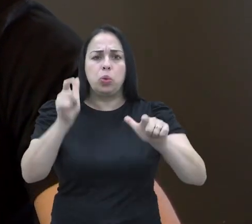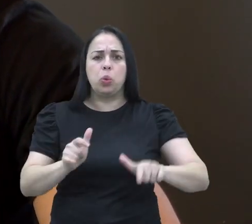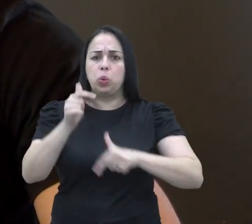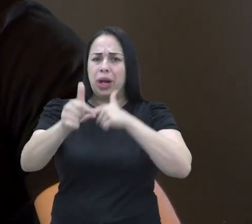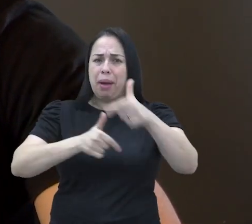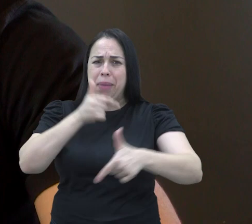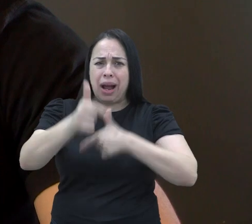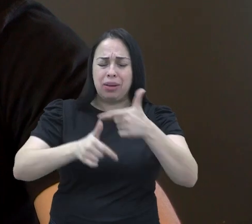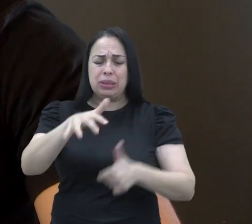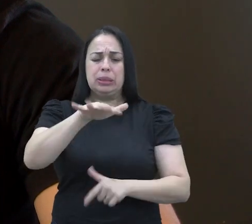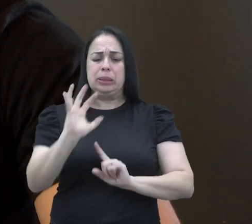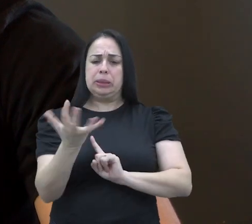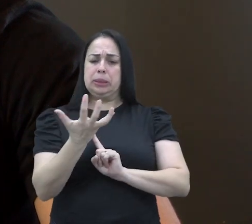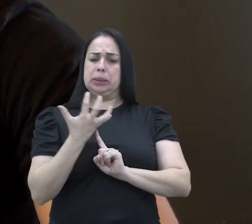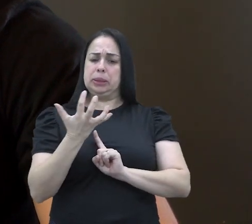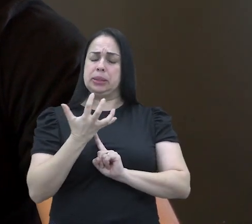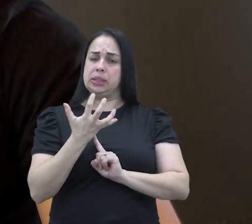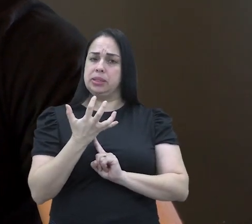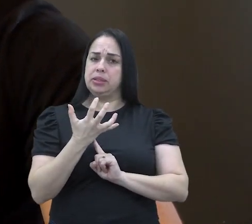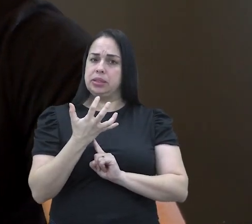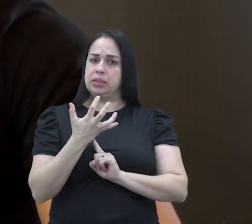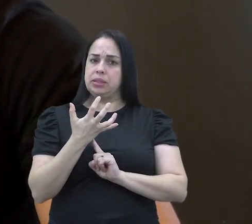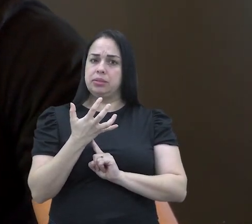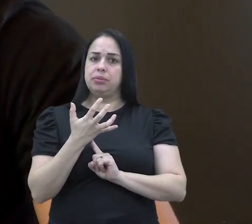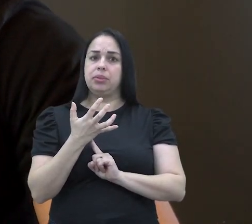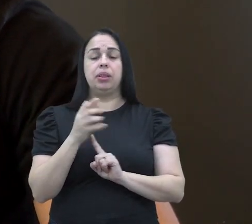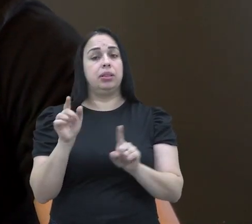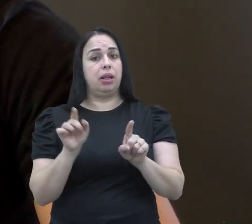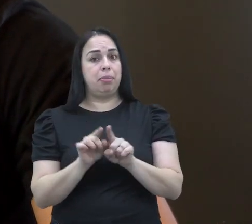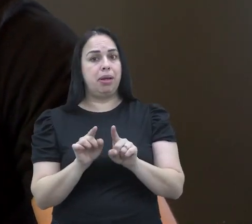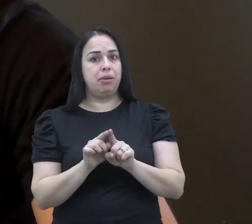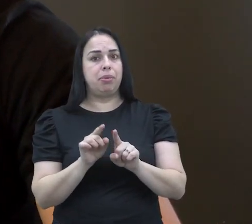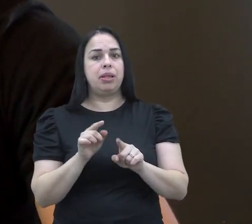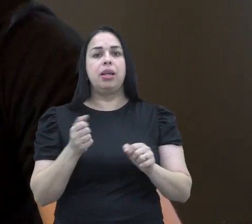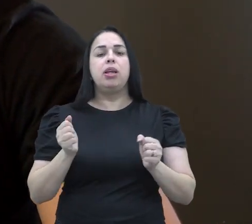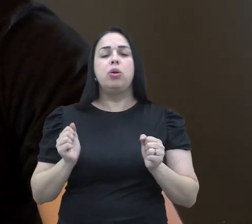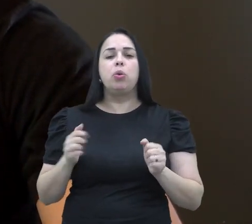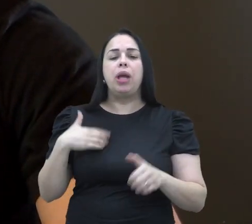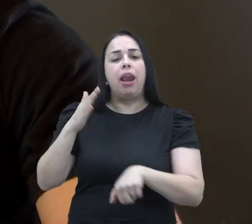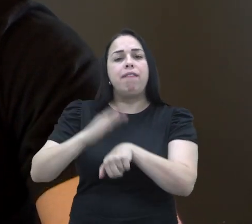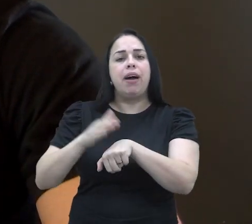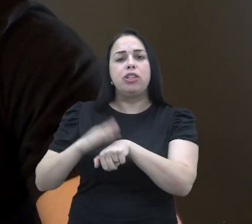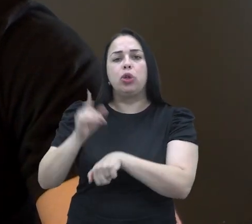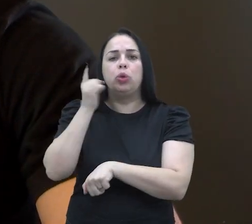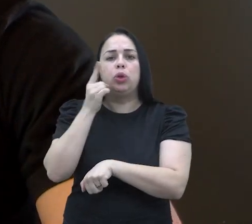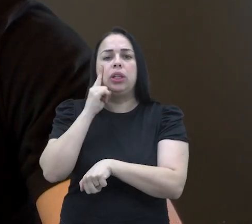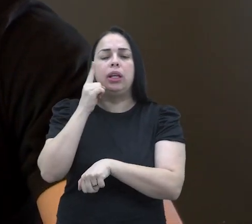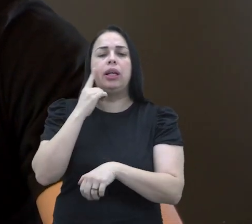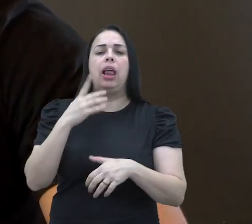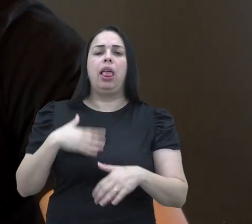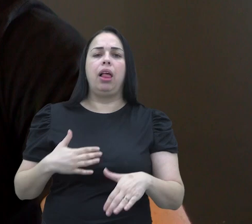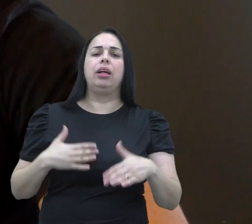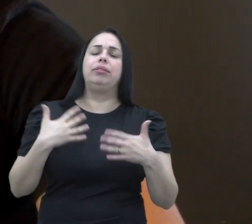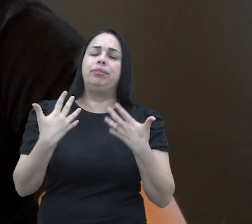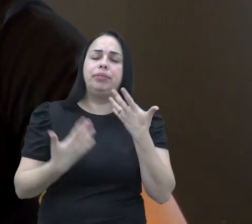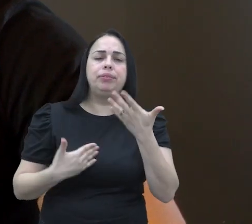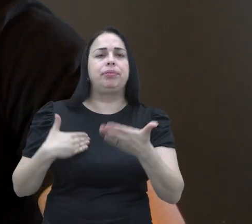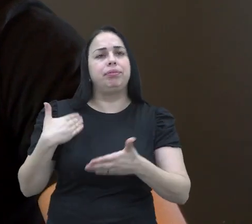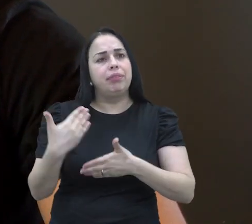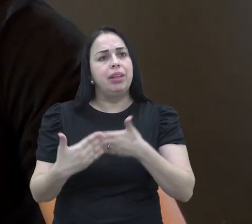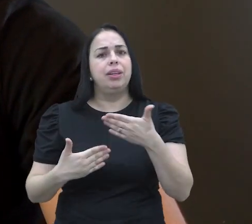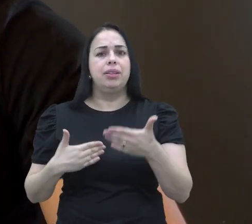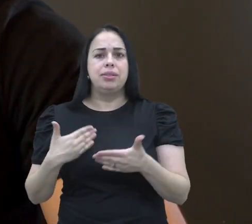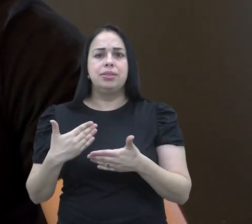mais importante ainda que o ambiente de trabalho. E não só com o ambiente de trabalho, como ela lida com as atividades dela do dia a dia. Então a